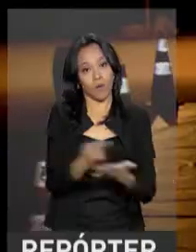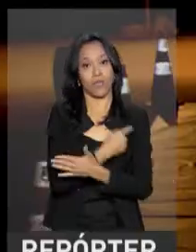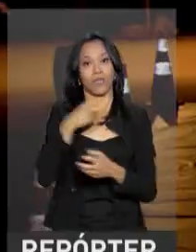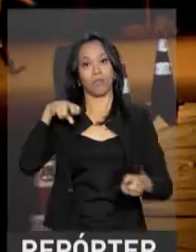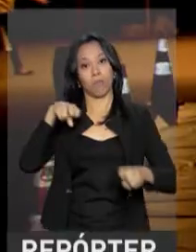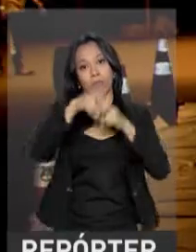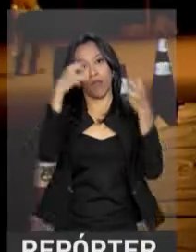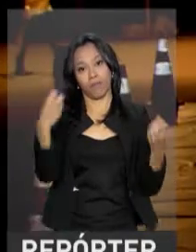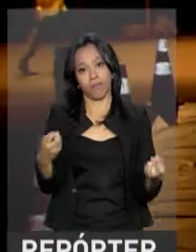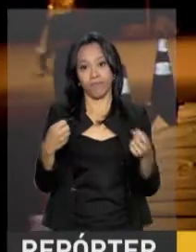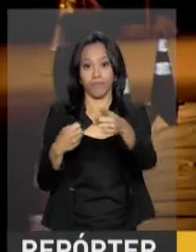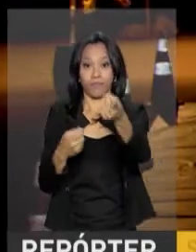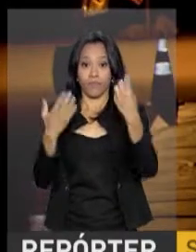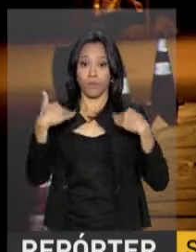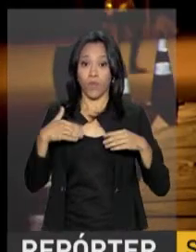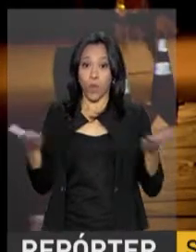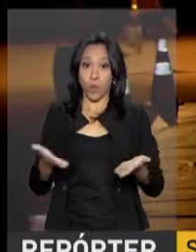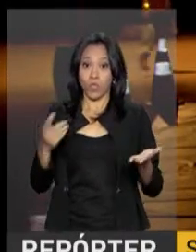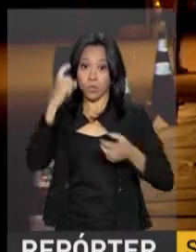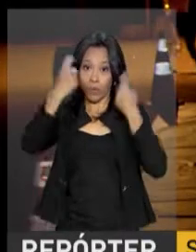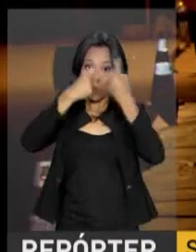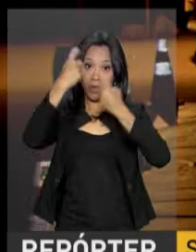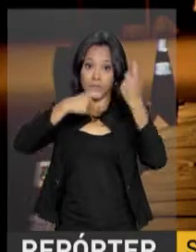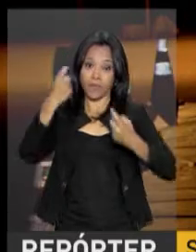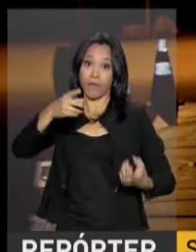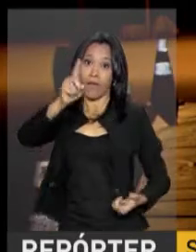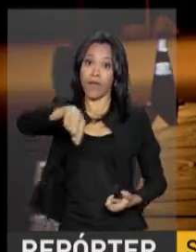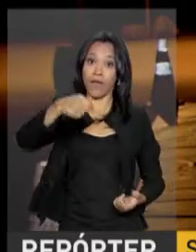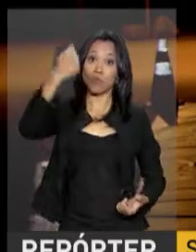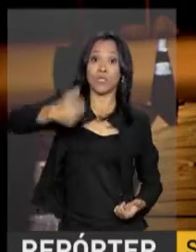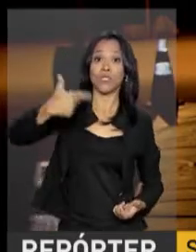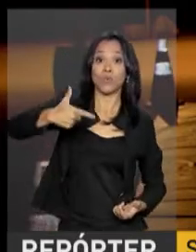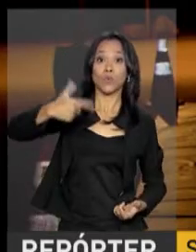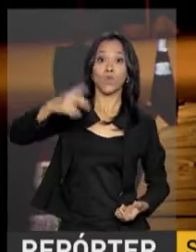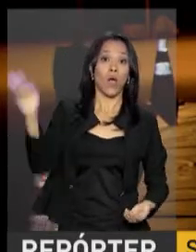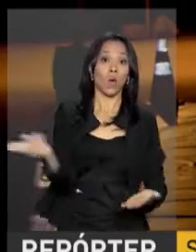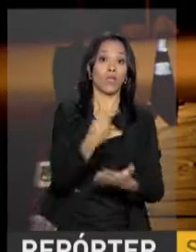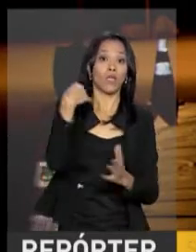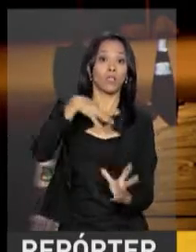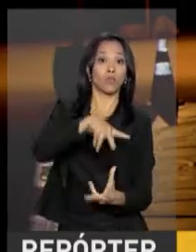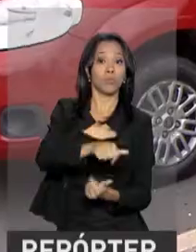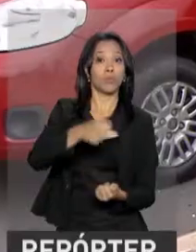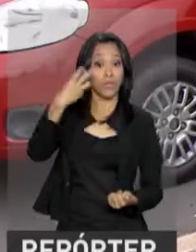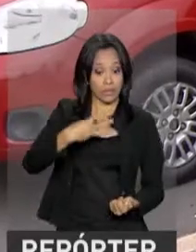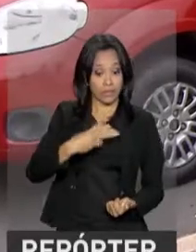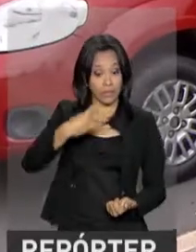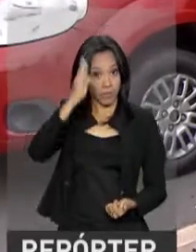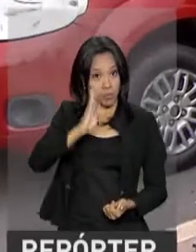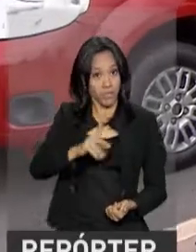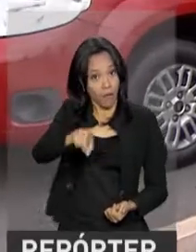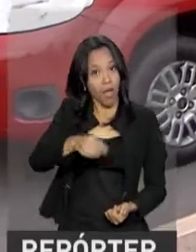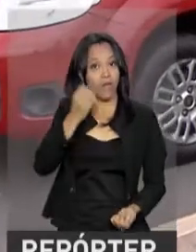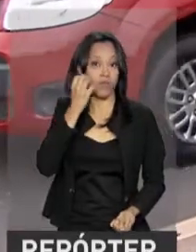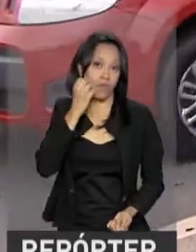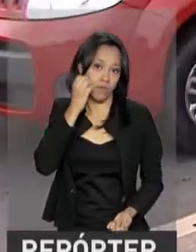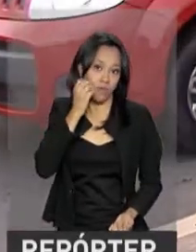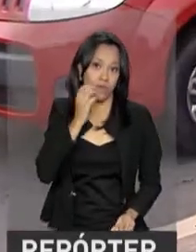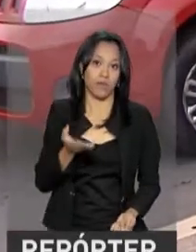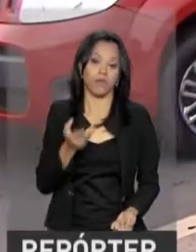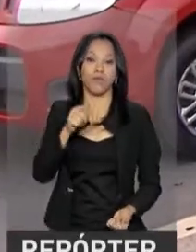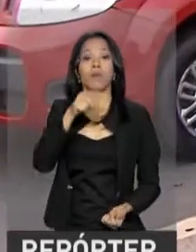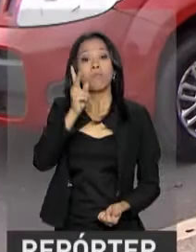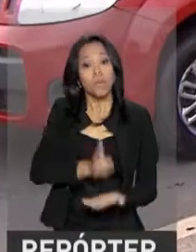trânsito. Tem a grande preocupação hoje com o celular, que é a segunda maior causa de acidente no mundo, a terceira no país. Mesmo com índices altos,